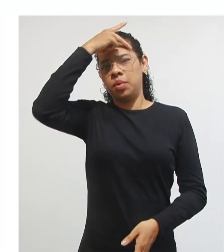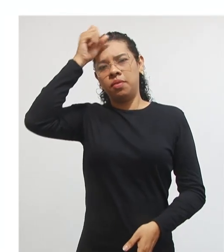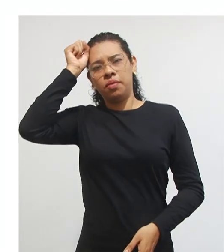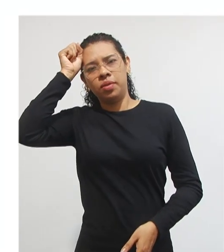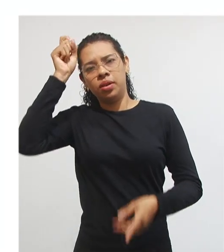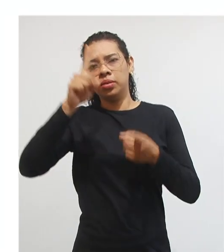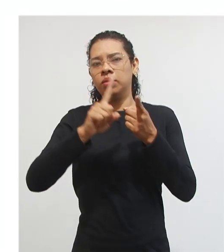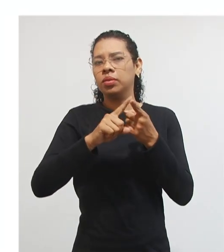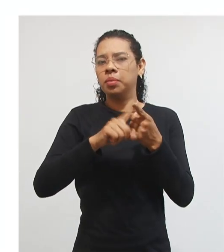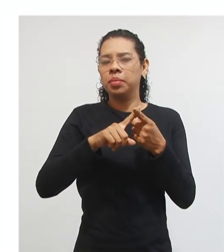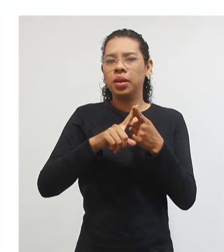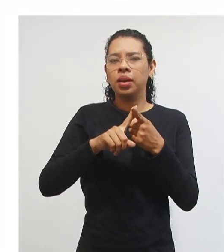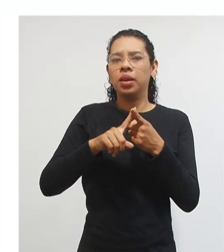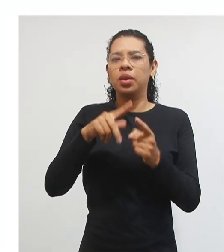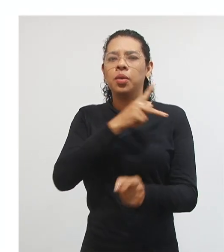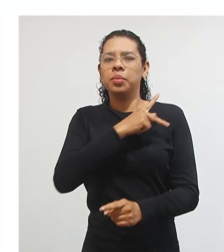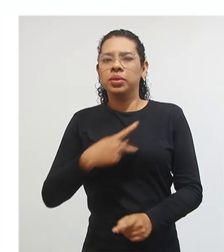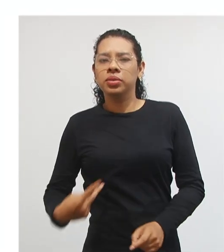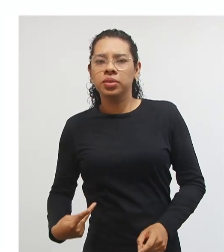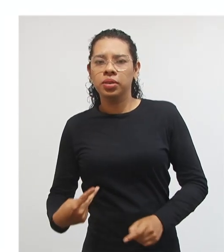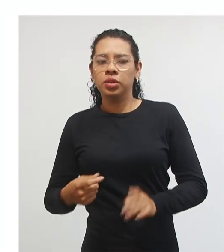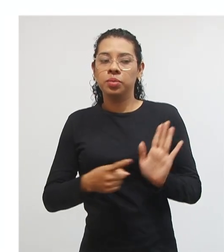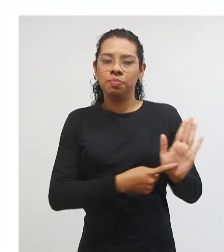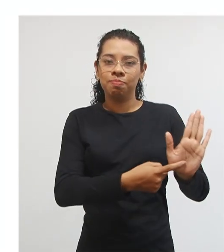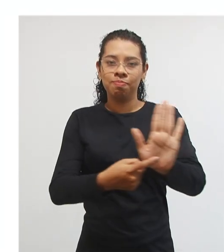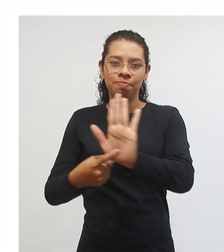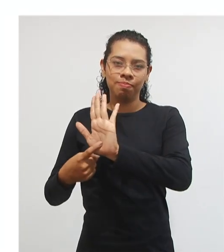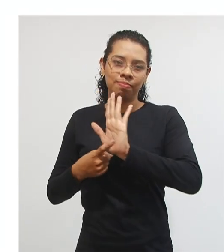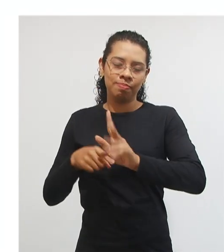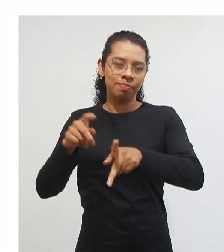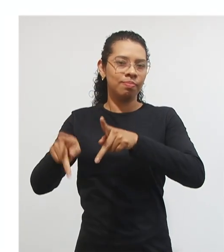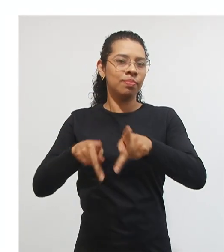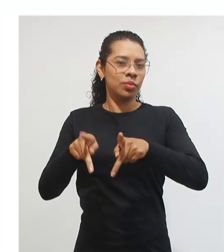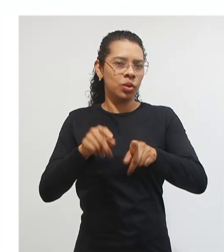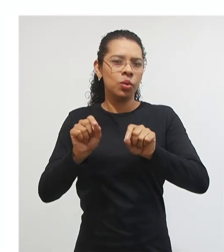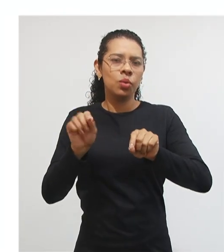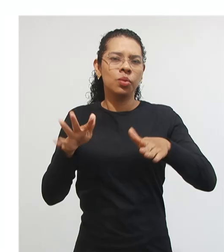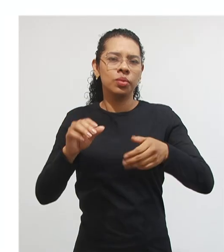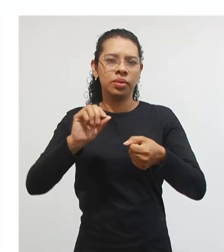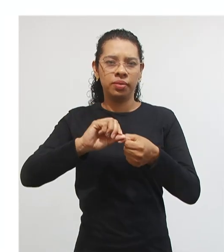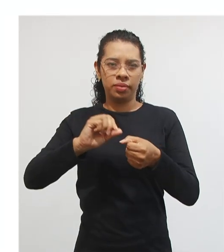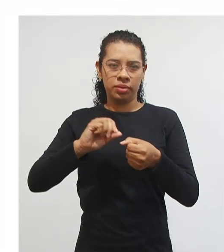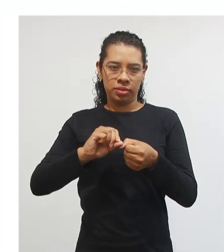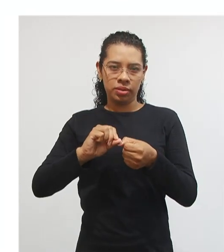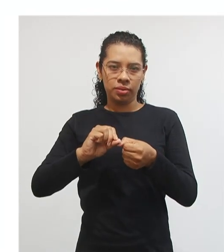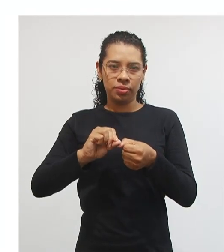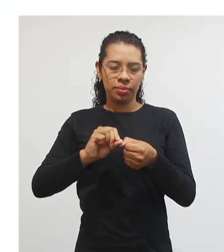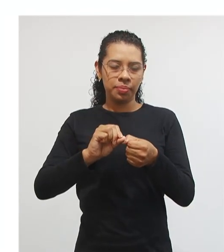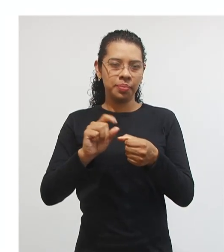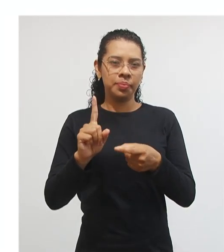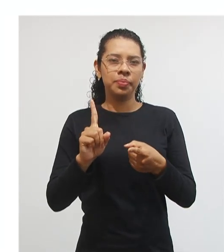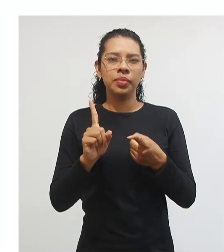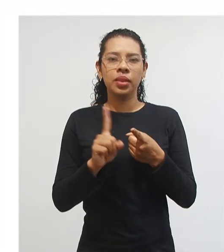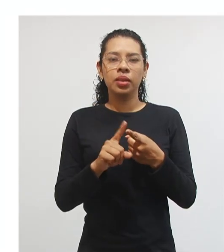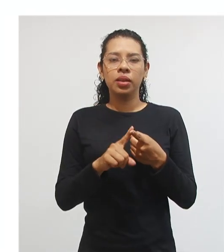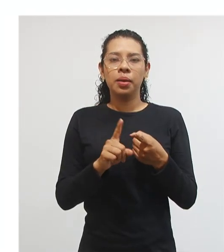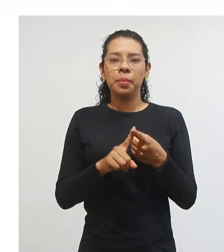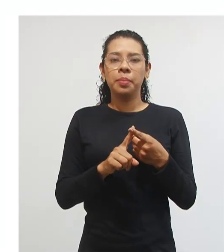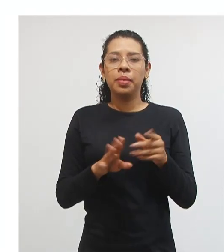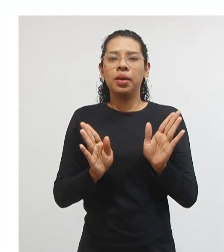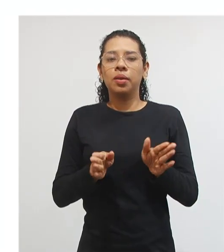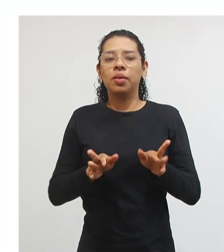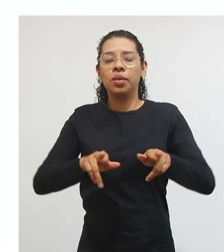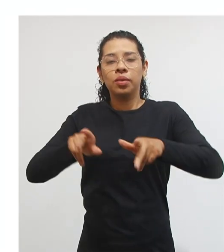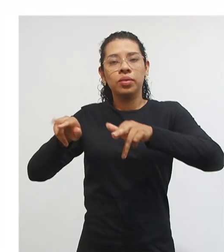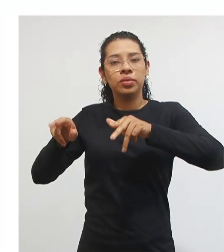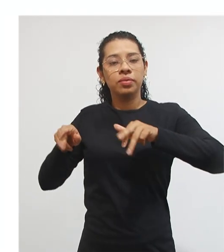vai mostrar o que ele está fazendo, né, para a população, de forma impessoal, tá? Já o marketing